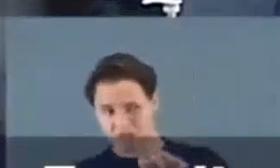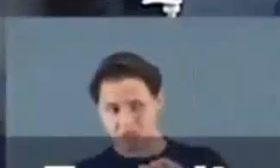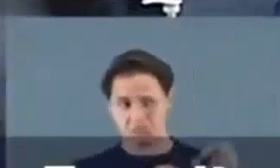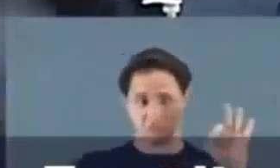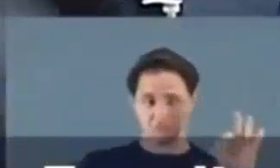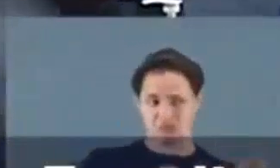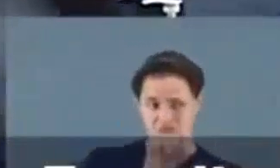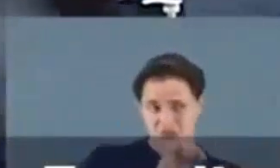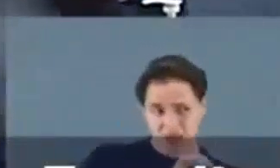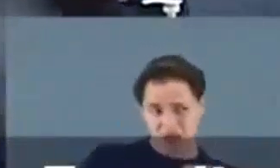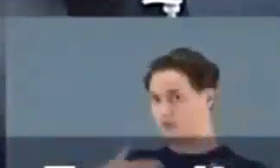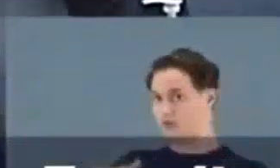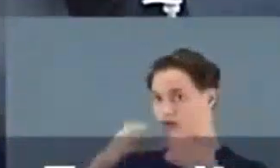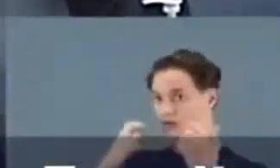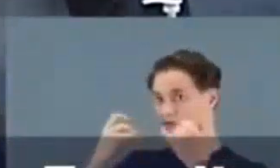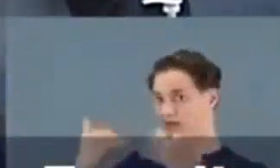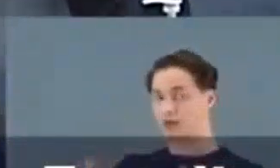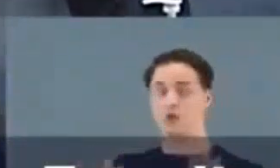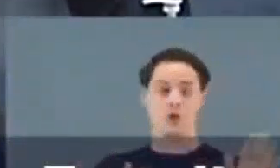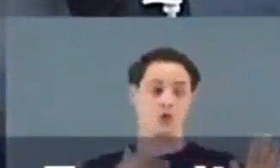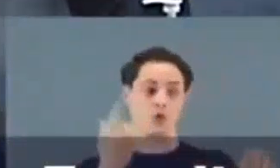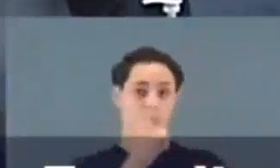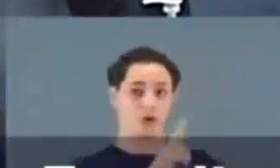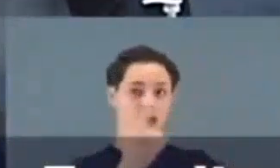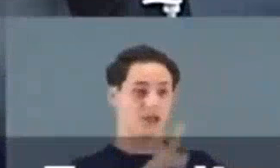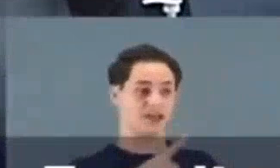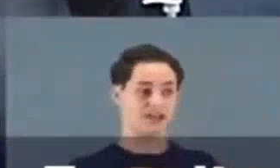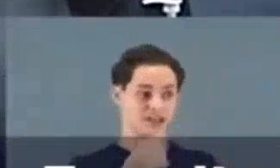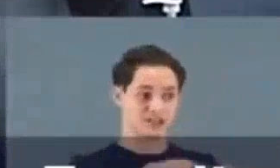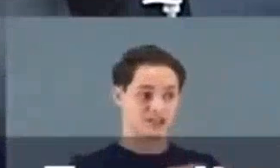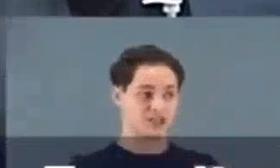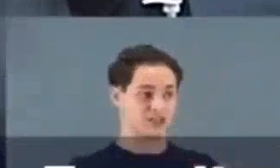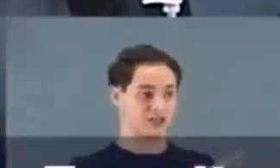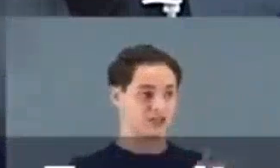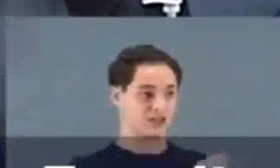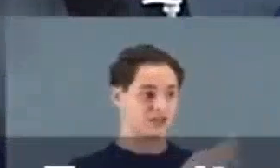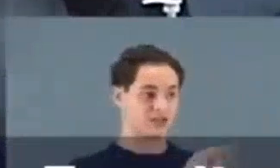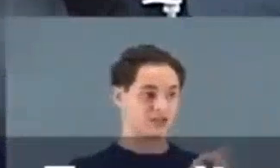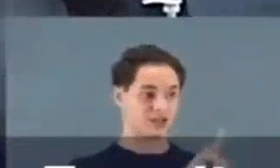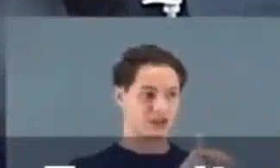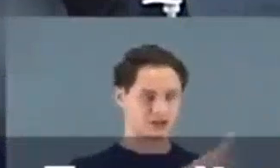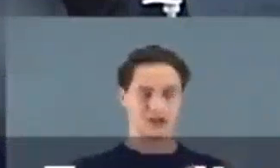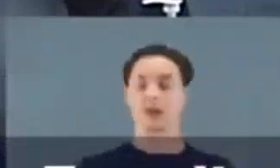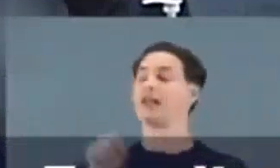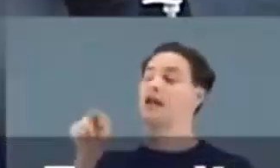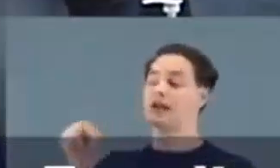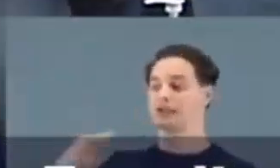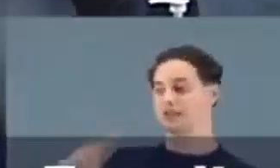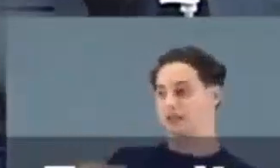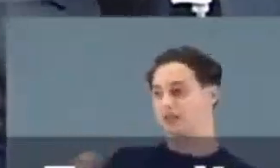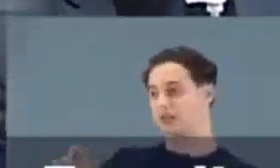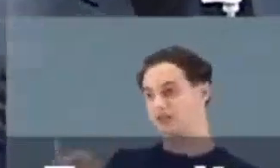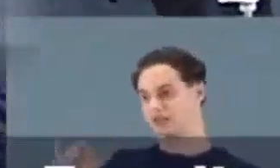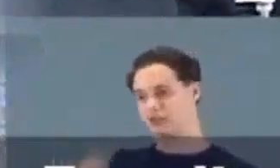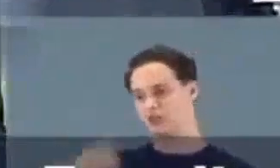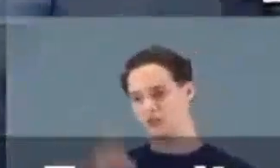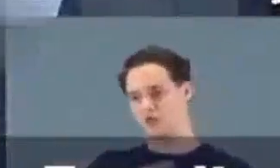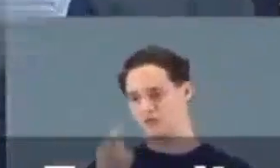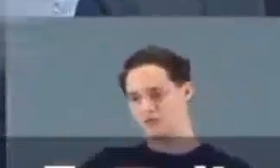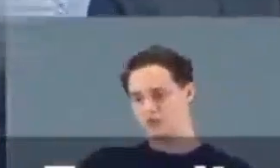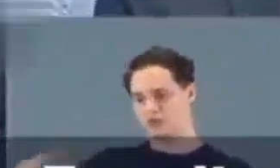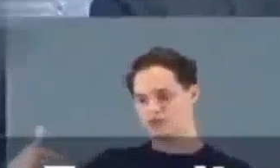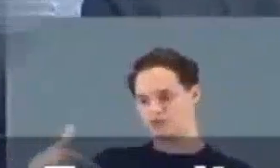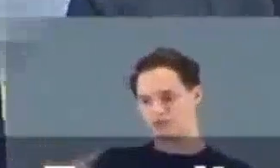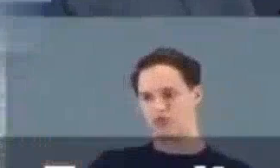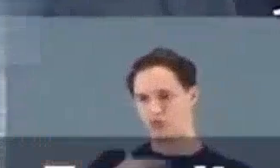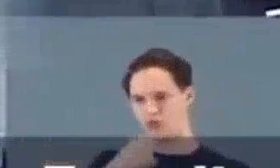negar que fez, que participou? Goiás, especificamente na cidade de Cristalina. Isso, senadora. Em Cristalina, fomos abastecer a viatura, um cidadão